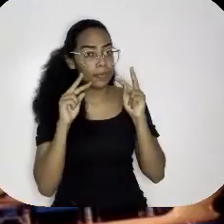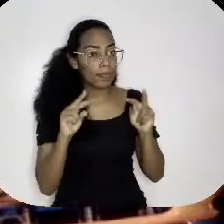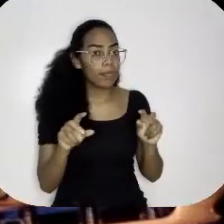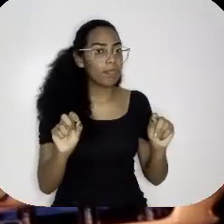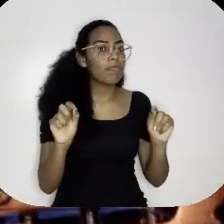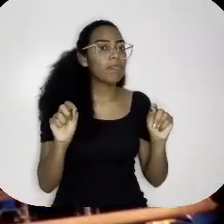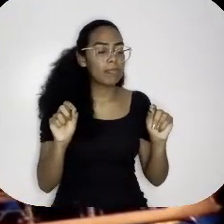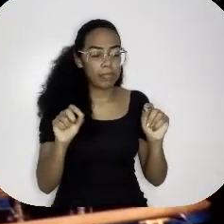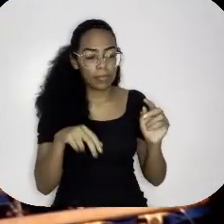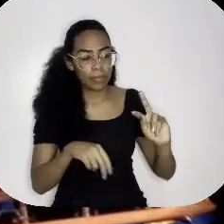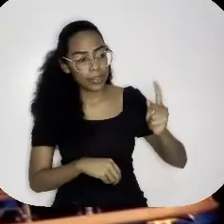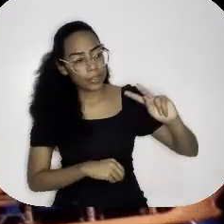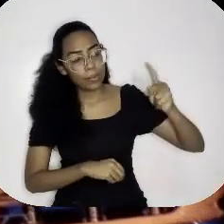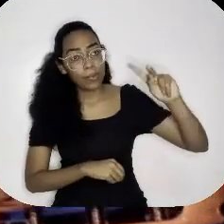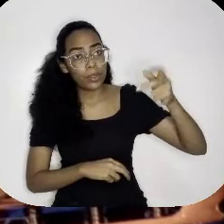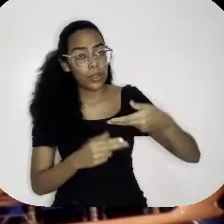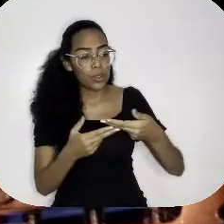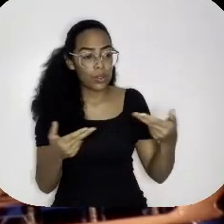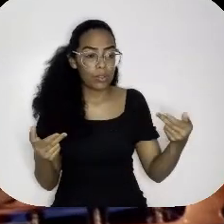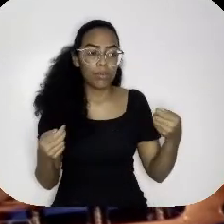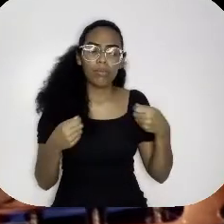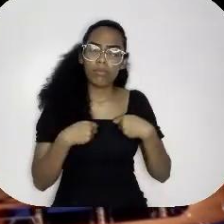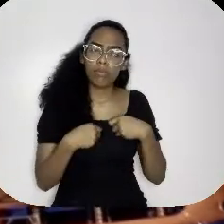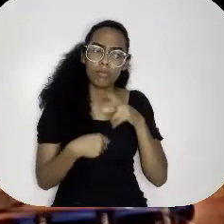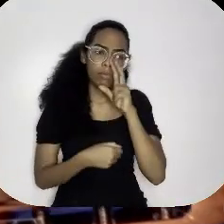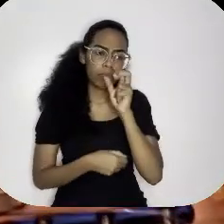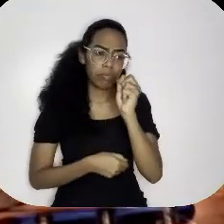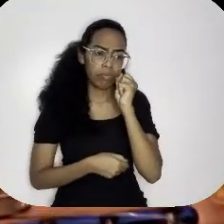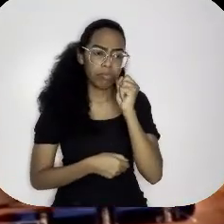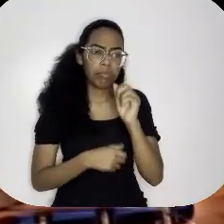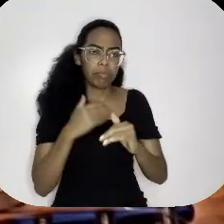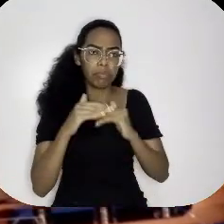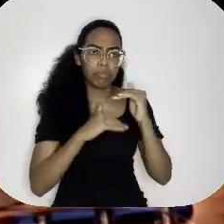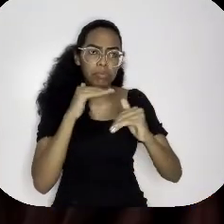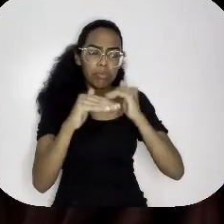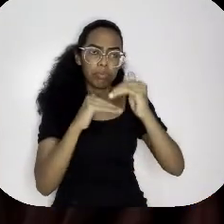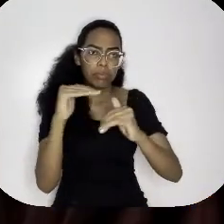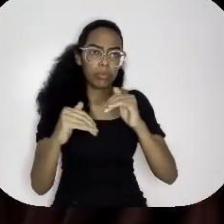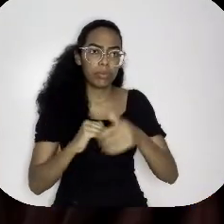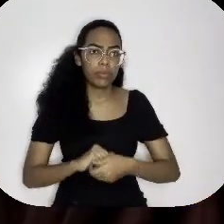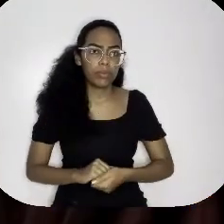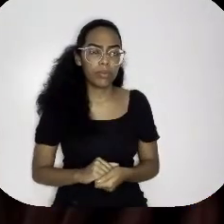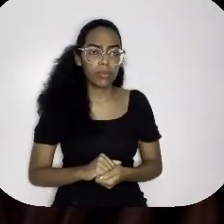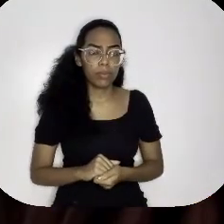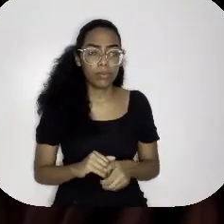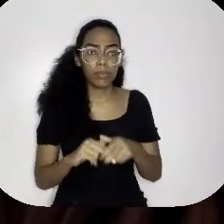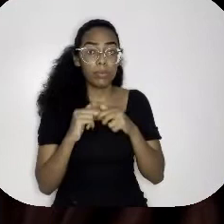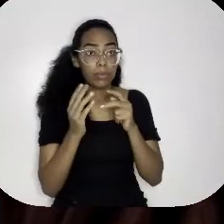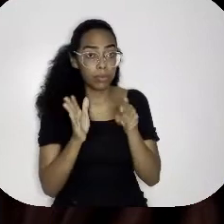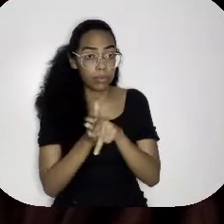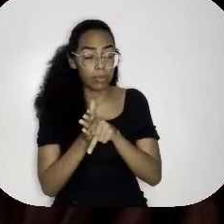ver aumentar o grão saudável crescer, ser